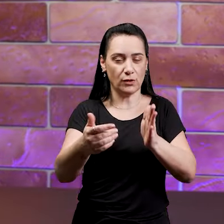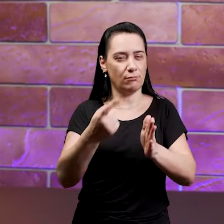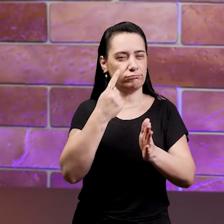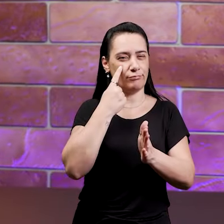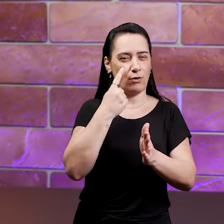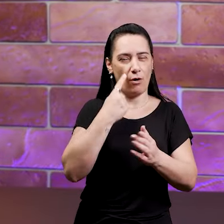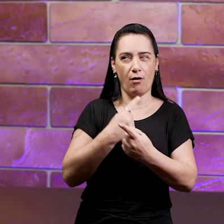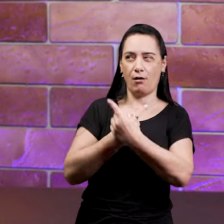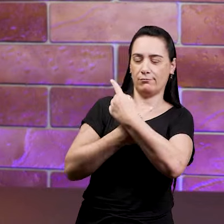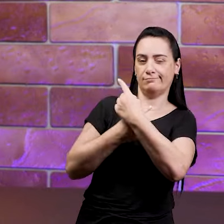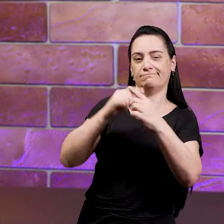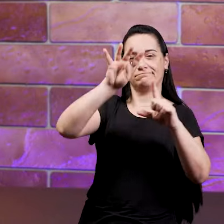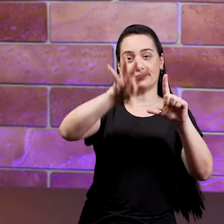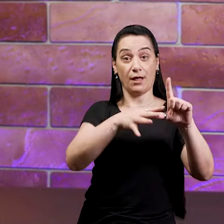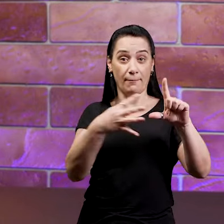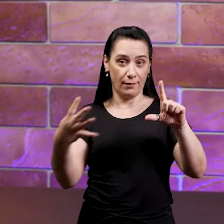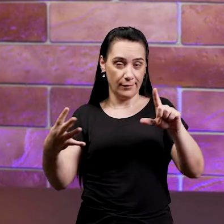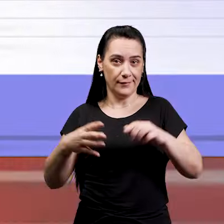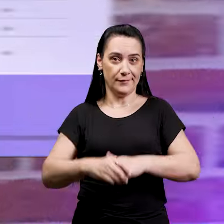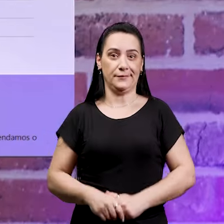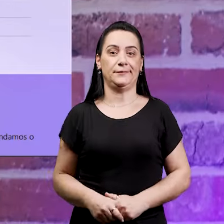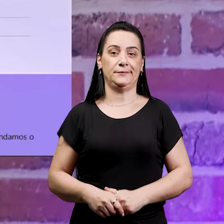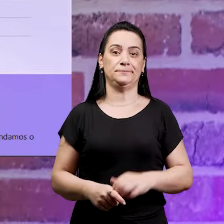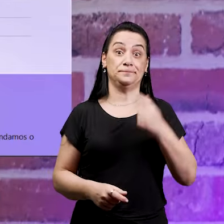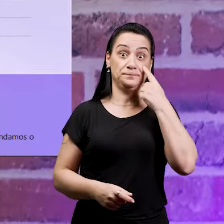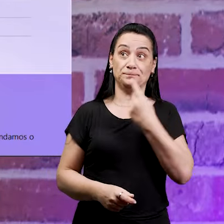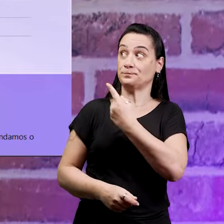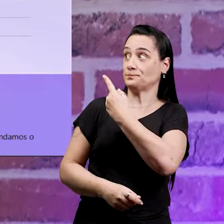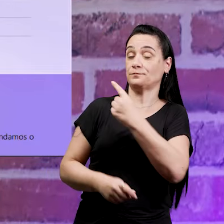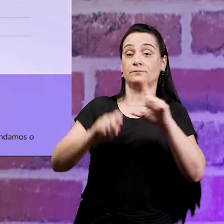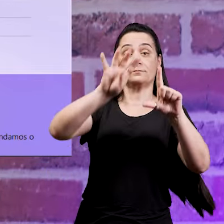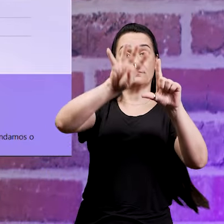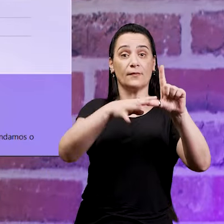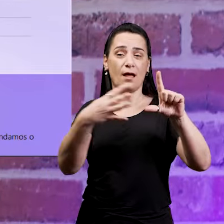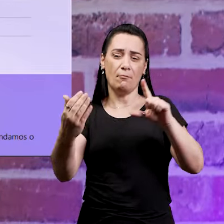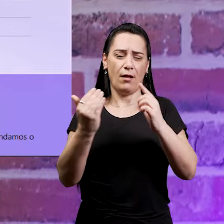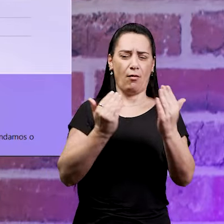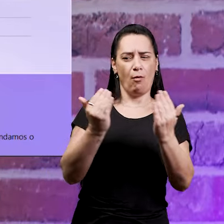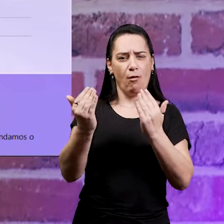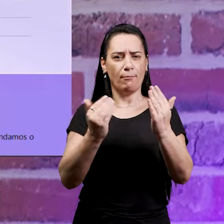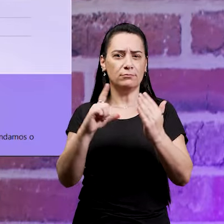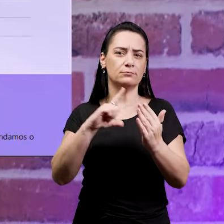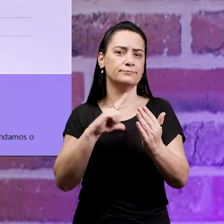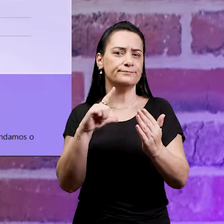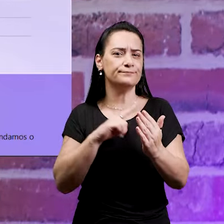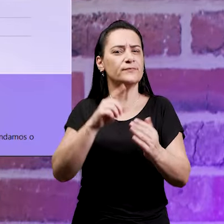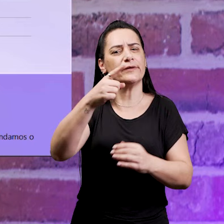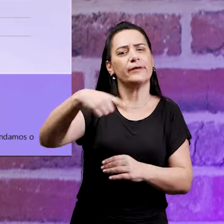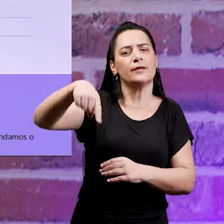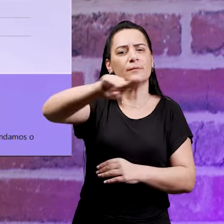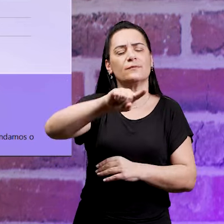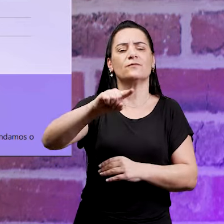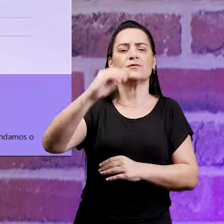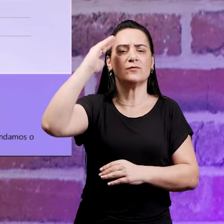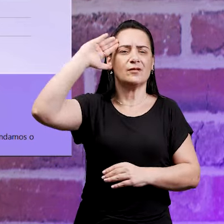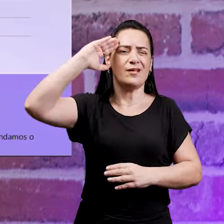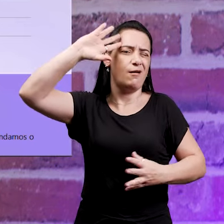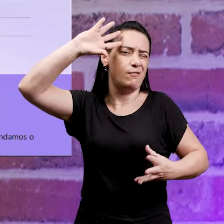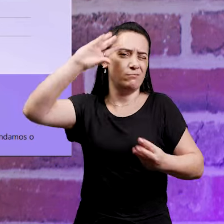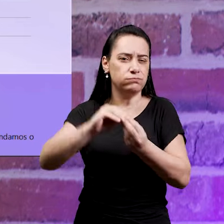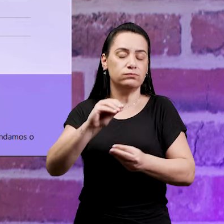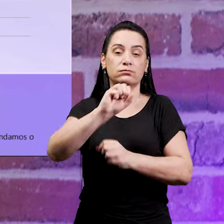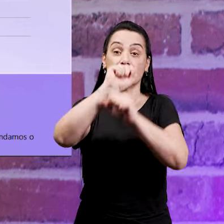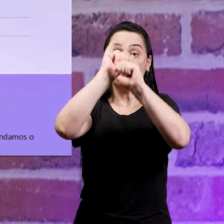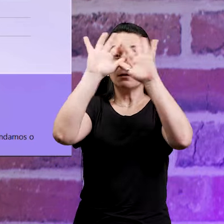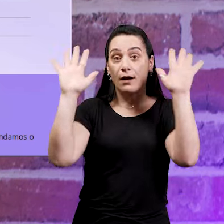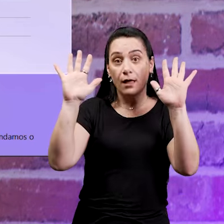mercado. Vamos dar uma olhada na tabela a seguir. Então, pessoal, temos uma tabela aqui comparativa para deixar vocês um pouco